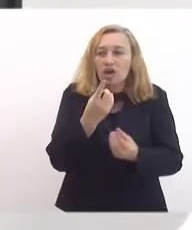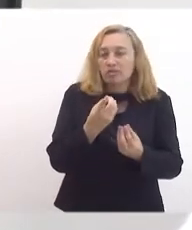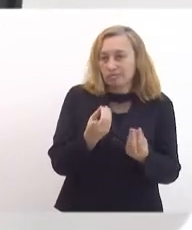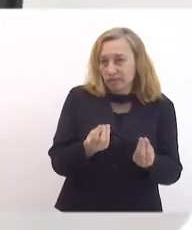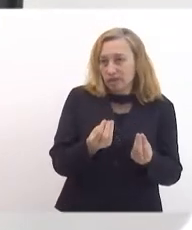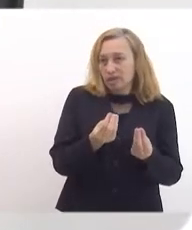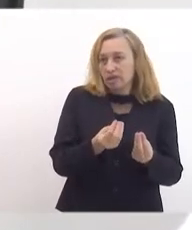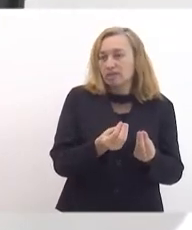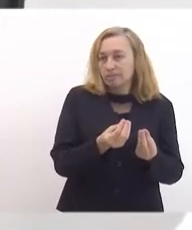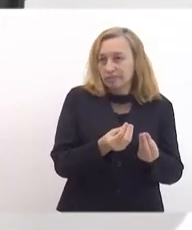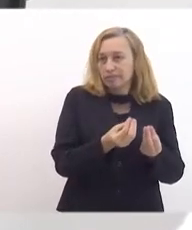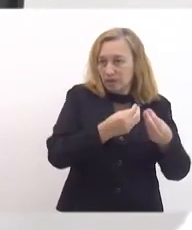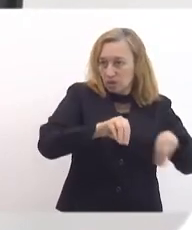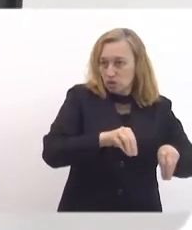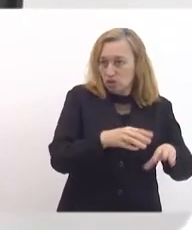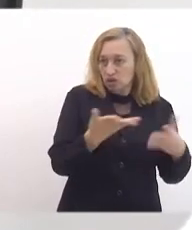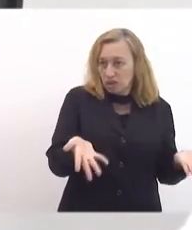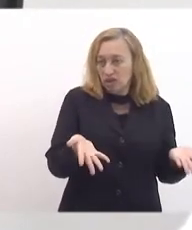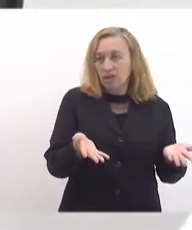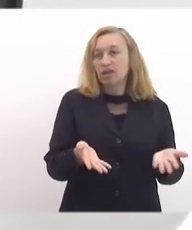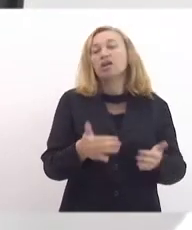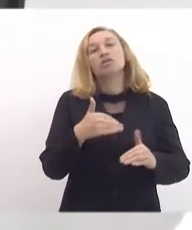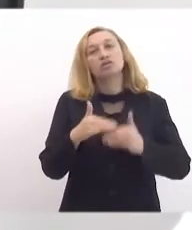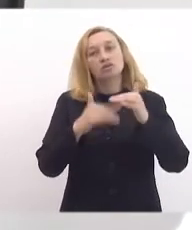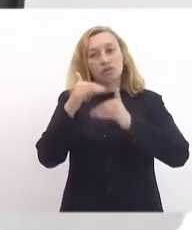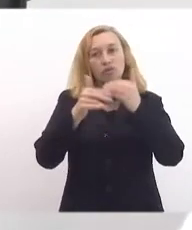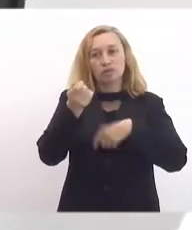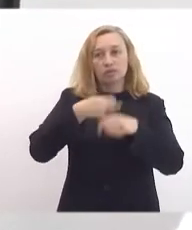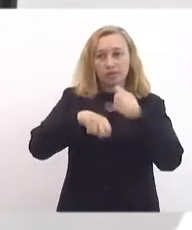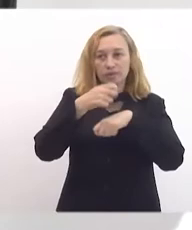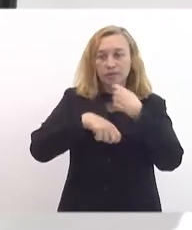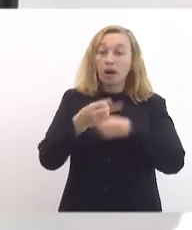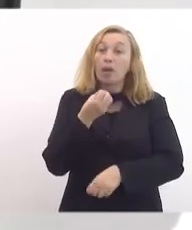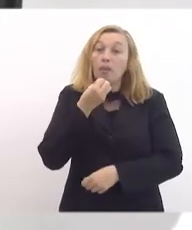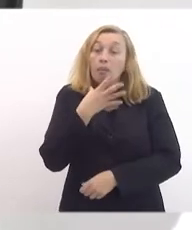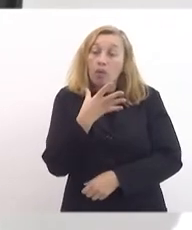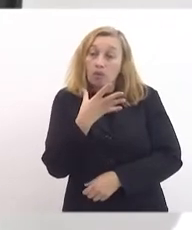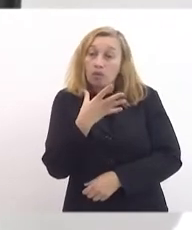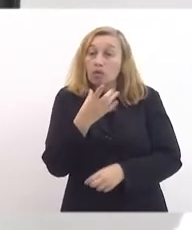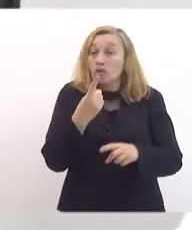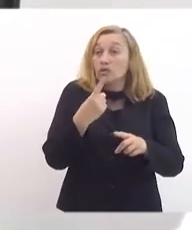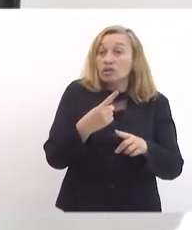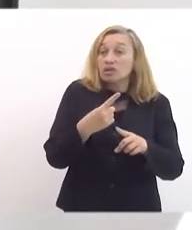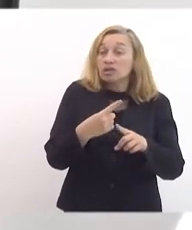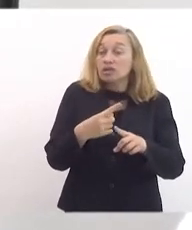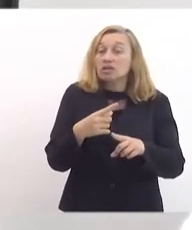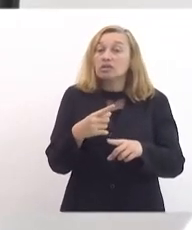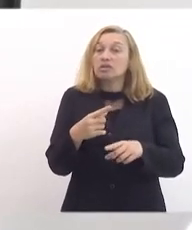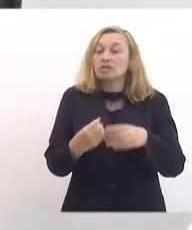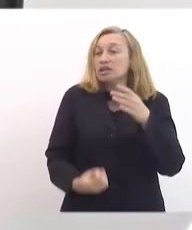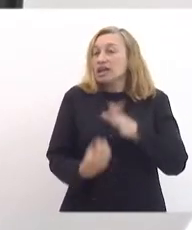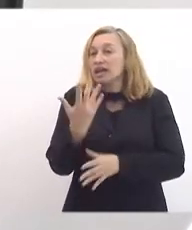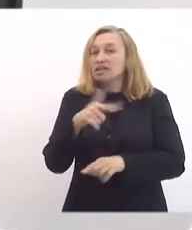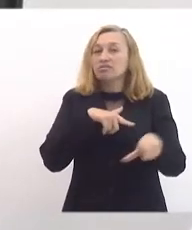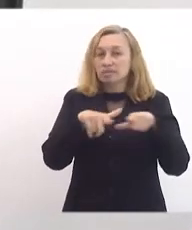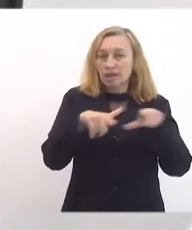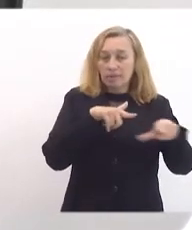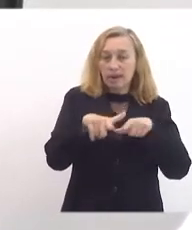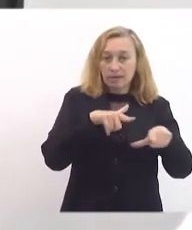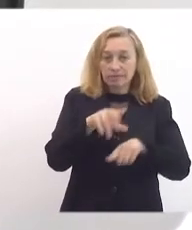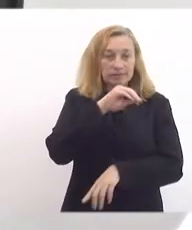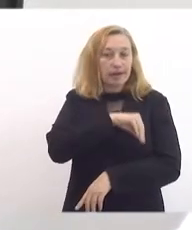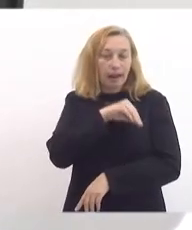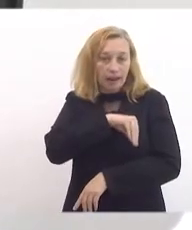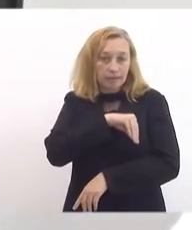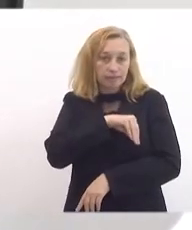E quanto a tributa a ao desenvolvimento econômico positivo no sentido de geração de emprego e geração de